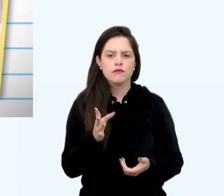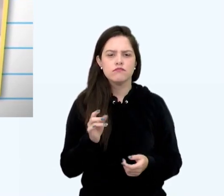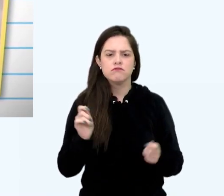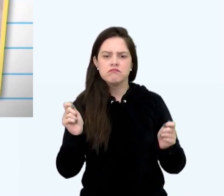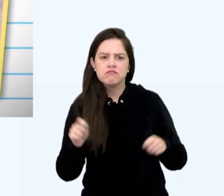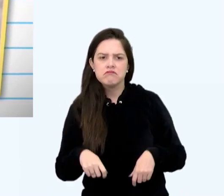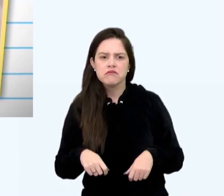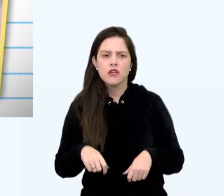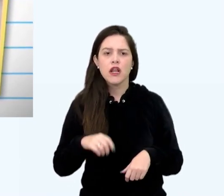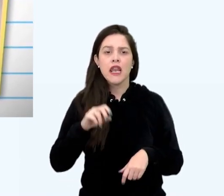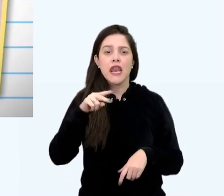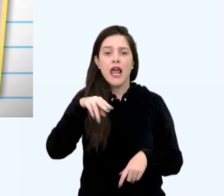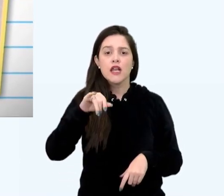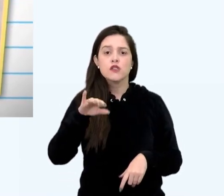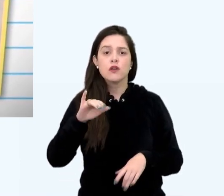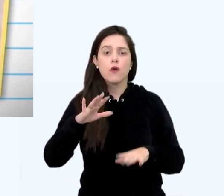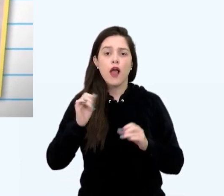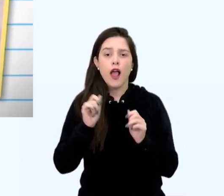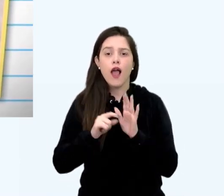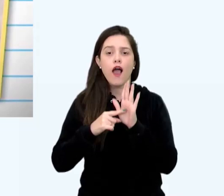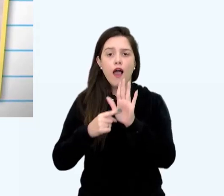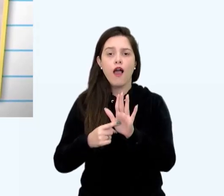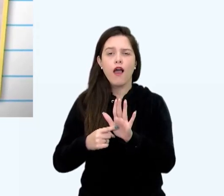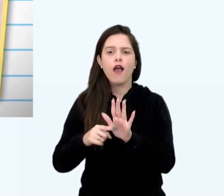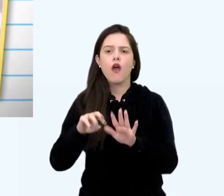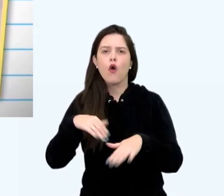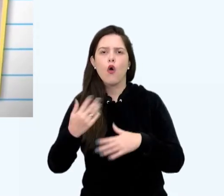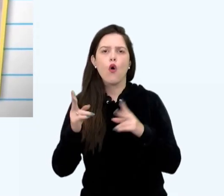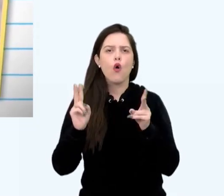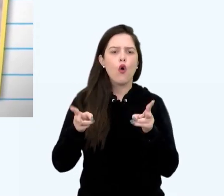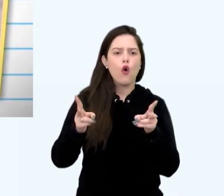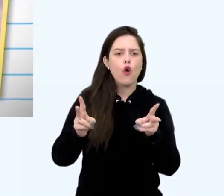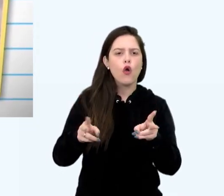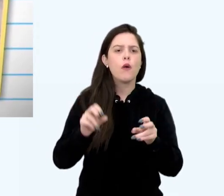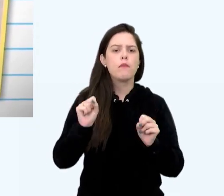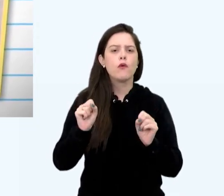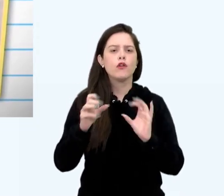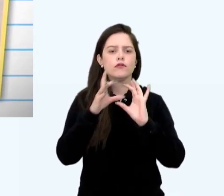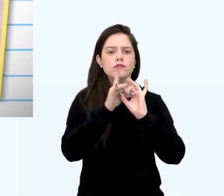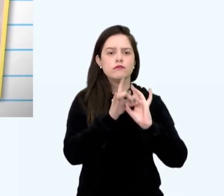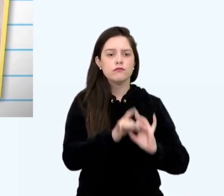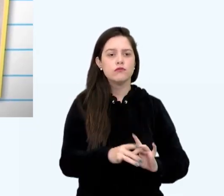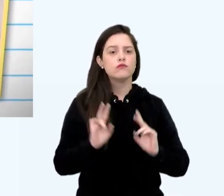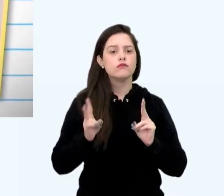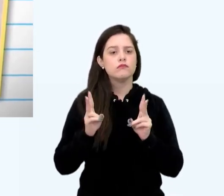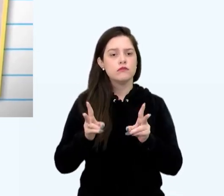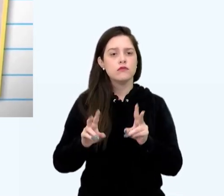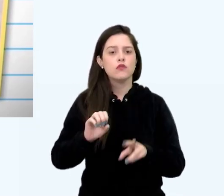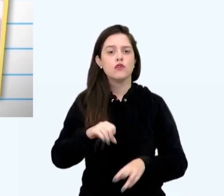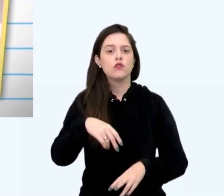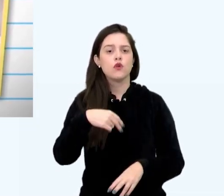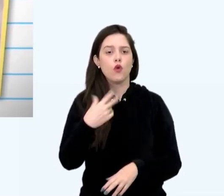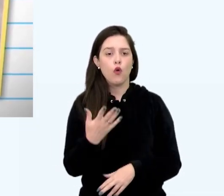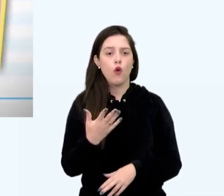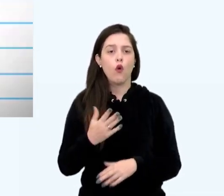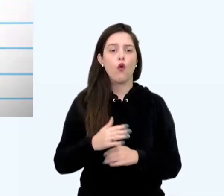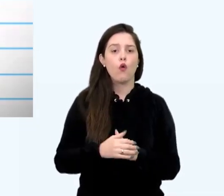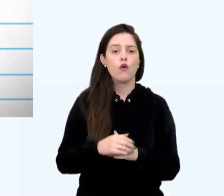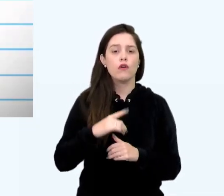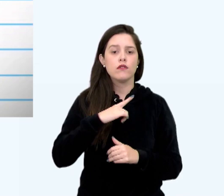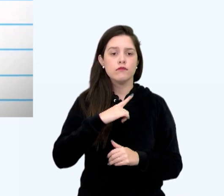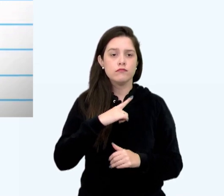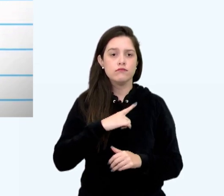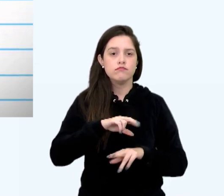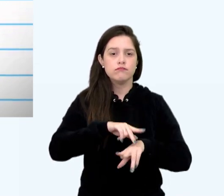a Pesquisa Nacional por Amostra de Domicílios Contínua, mas pode chamar de PNAD Contínua ou PNAD-C. Essa é uma